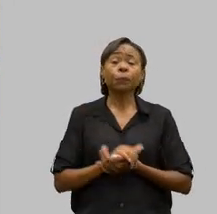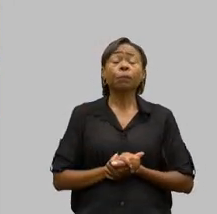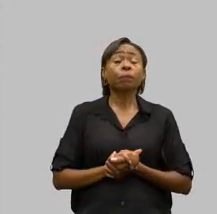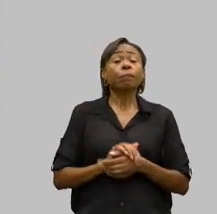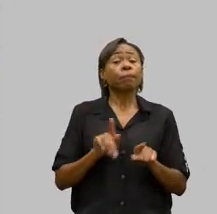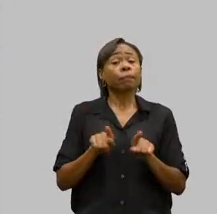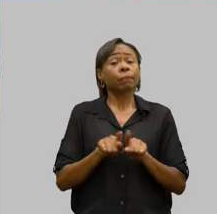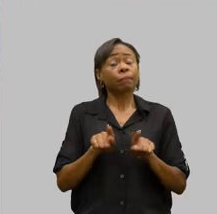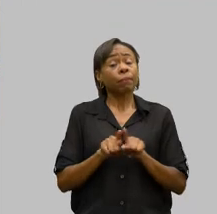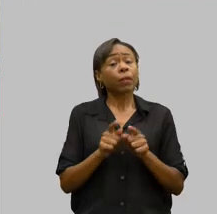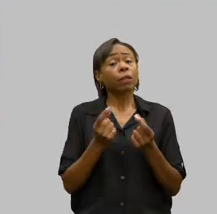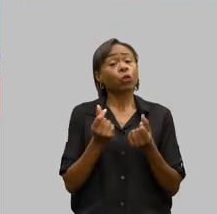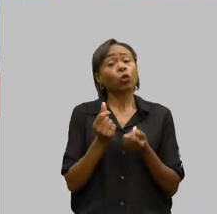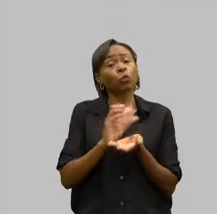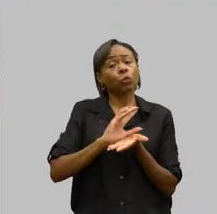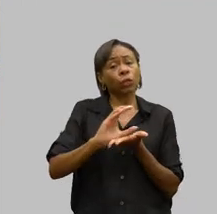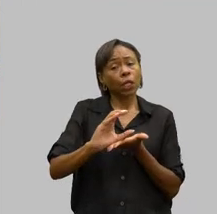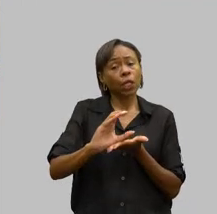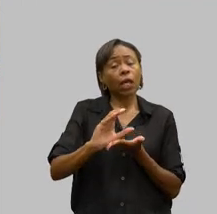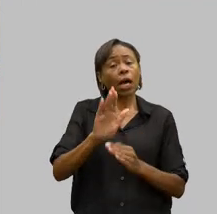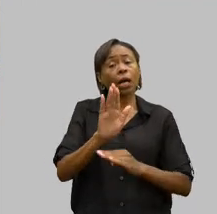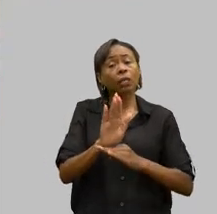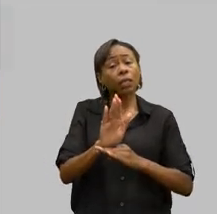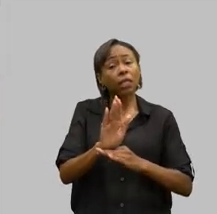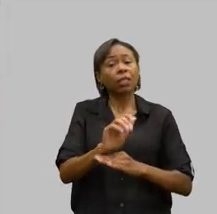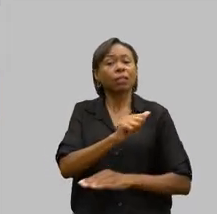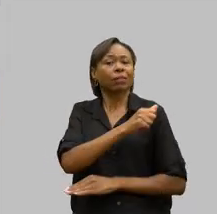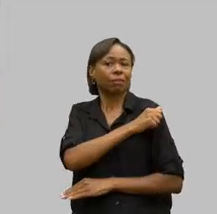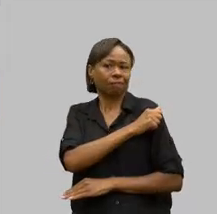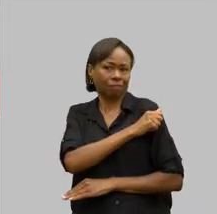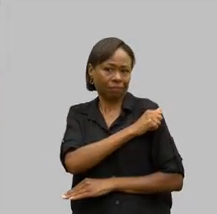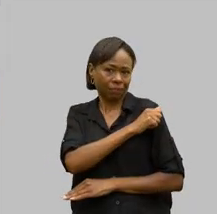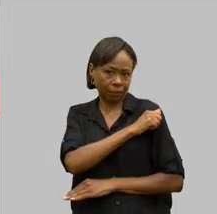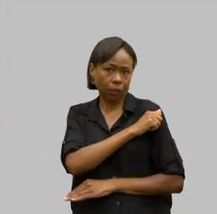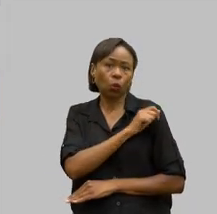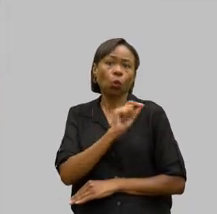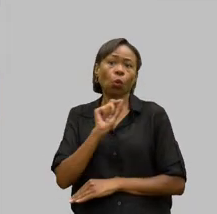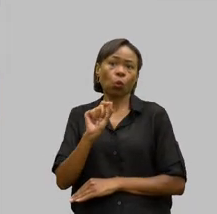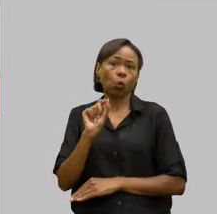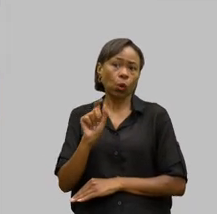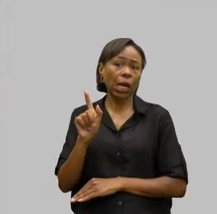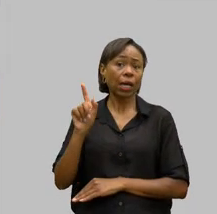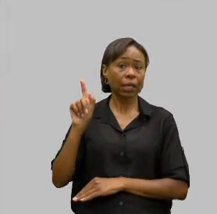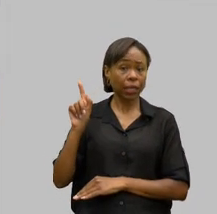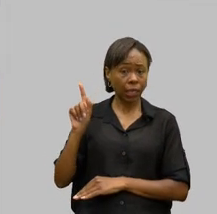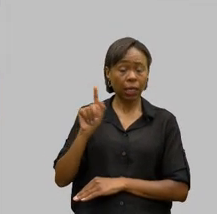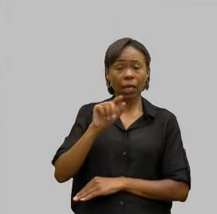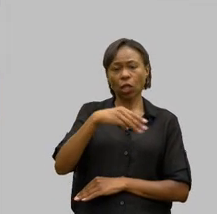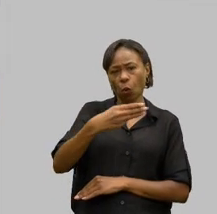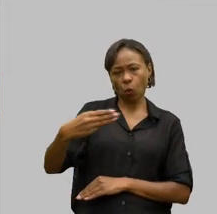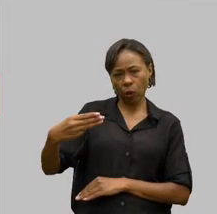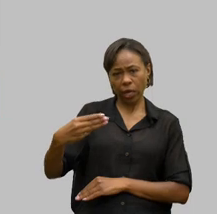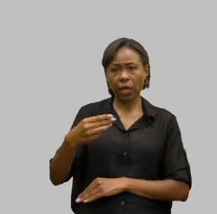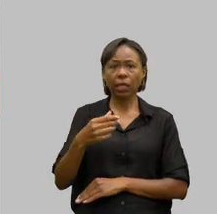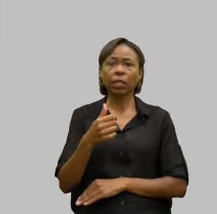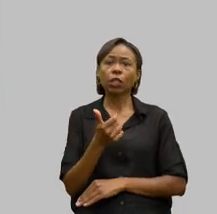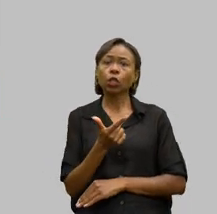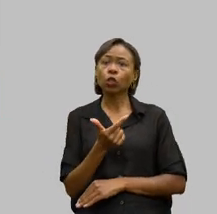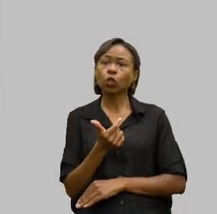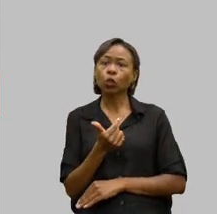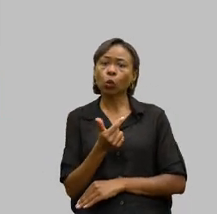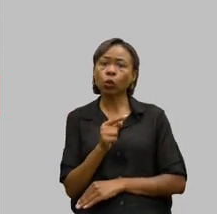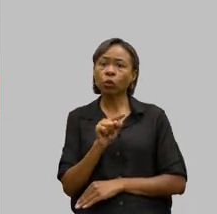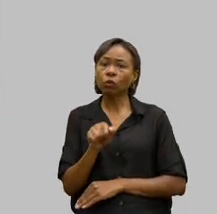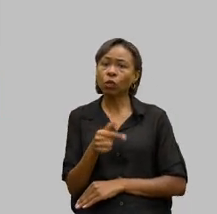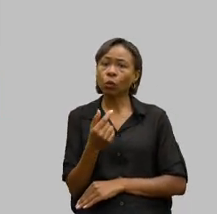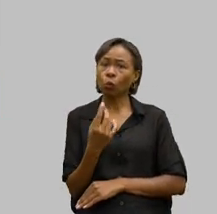temos investimento na assistência estudantil dos nossos estudantes, o que representa ali, na UENG, um investimento de 12,4